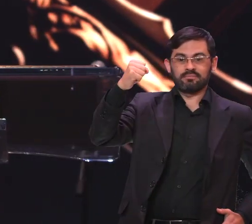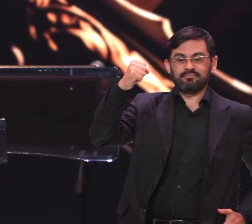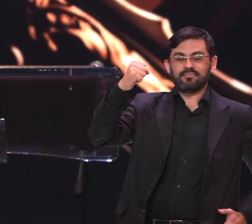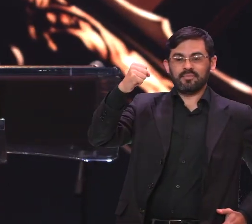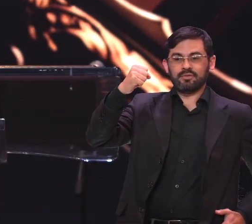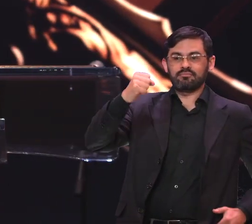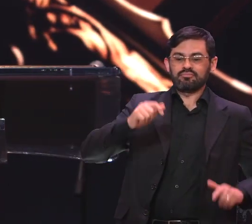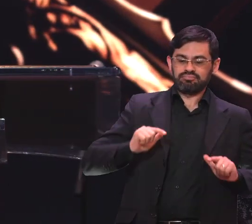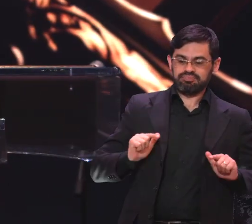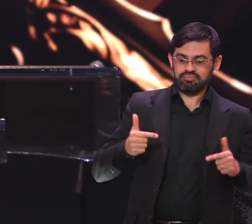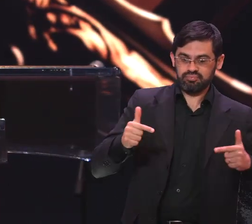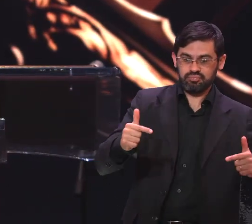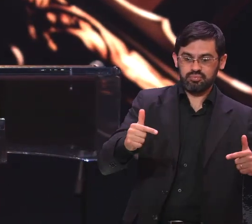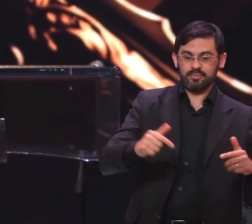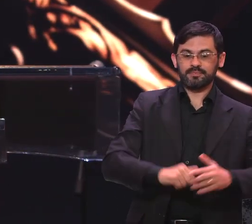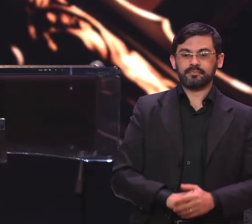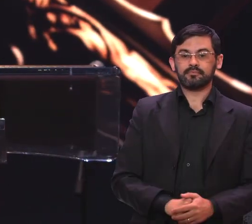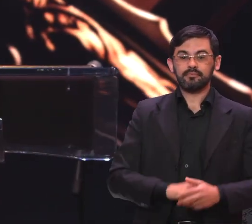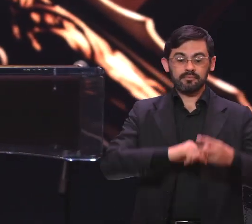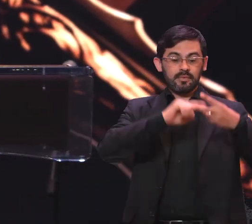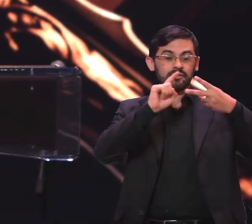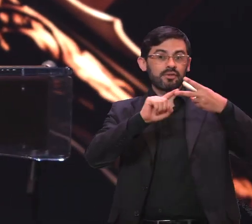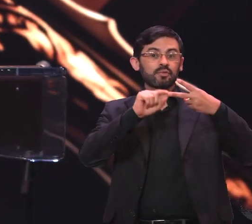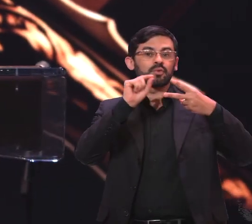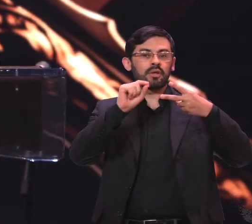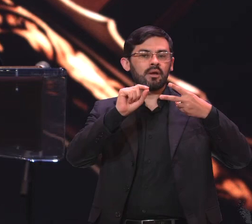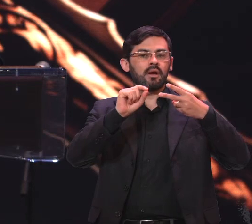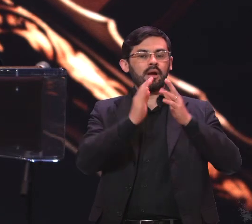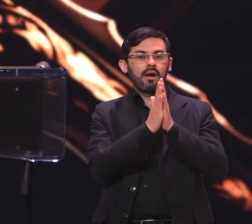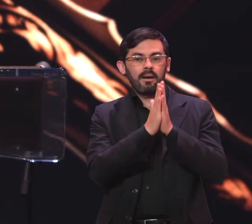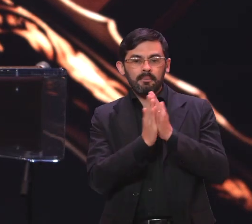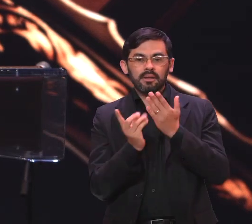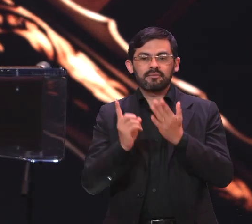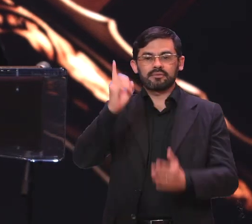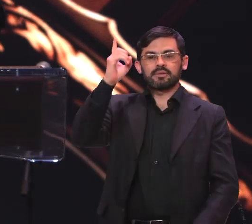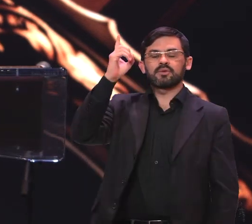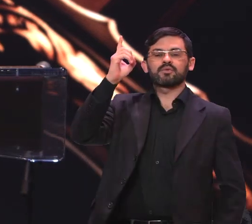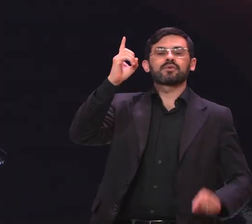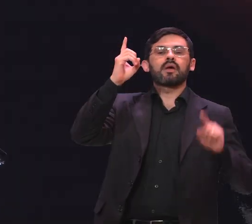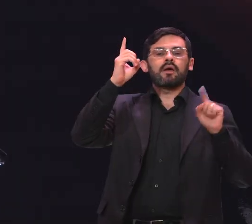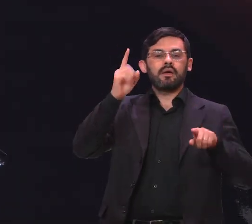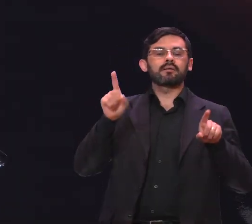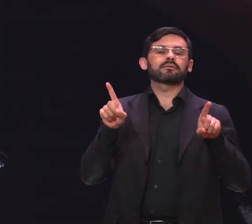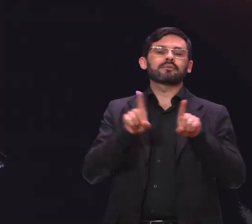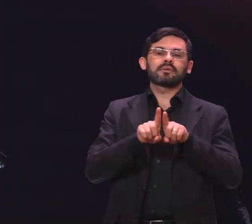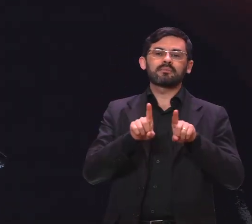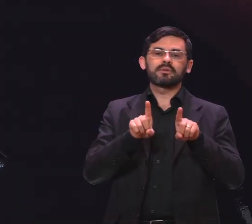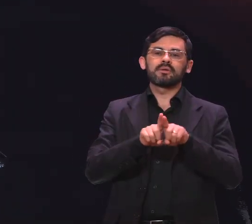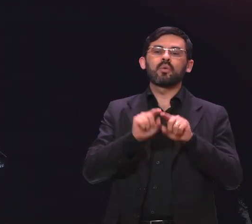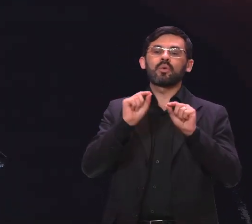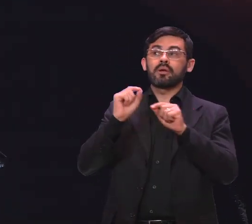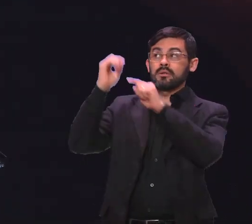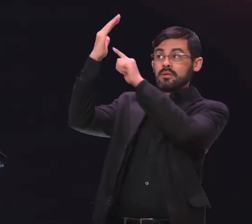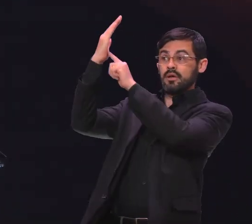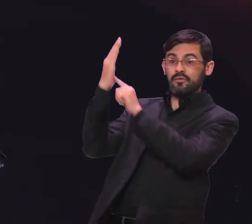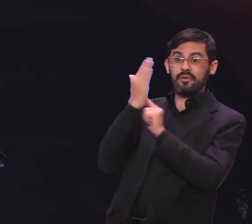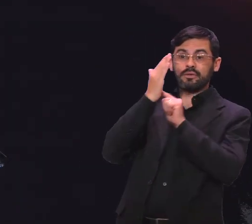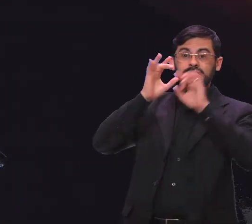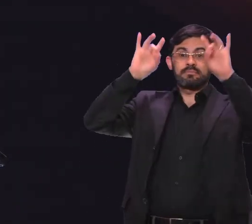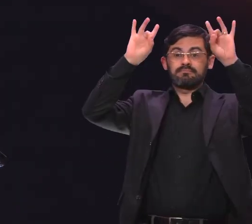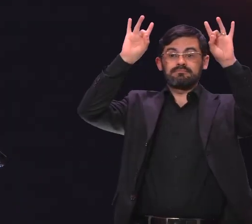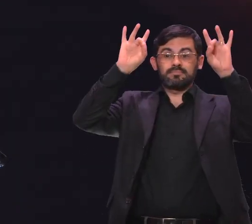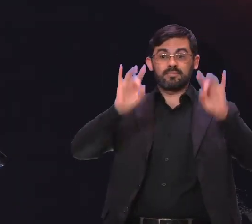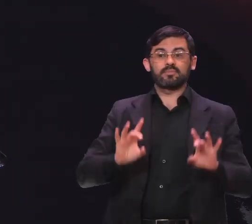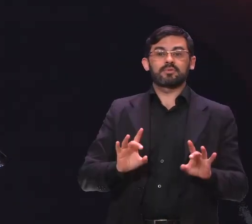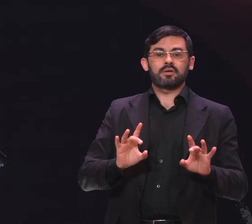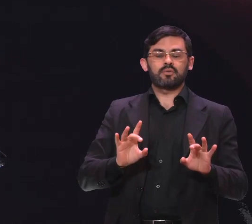de guerra. A palavra de Deus, ela é também uma revelação